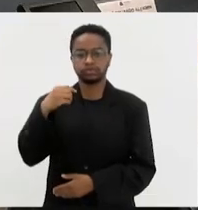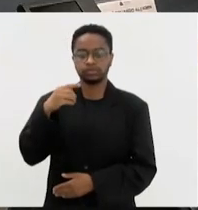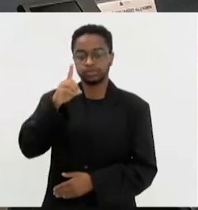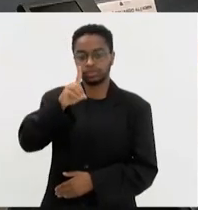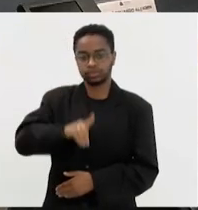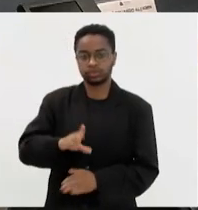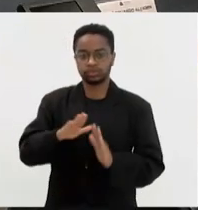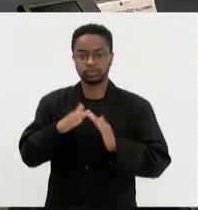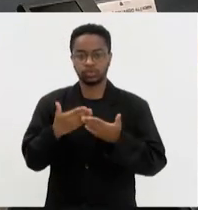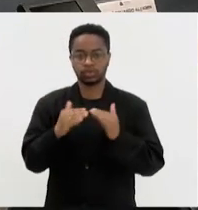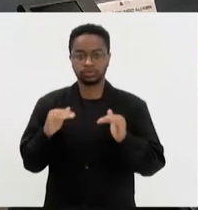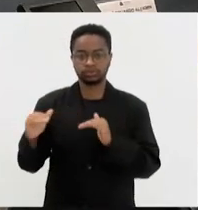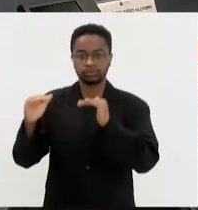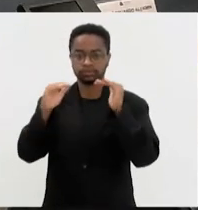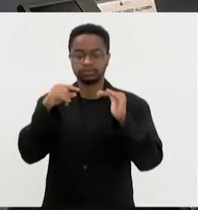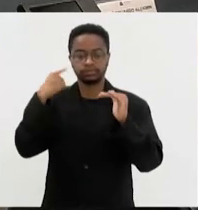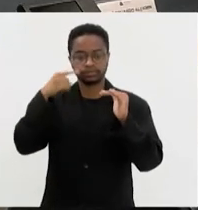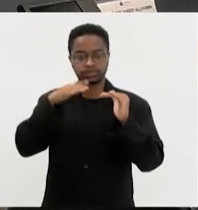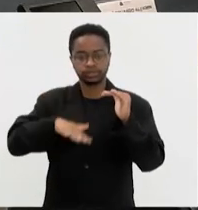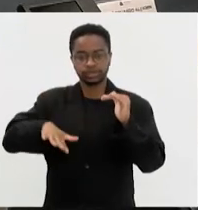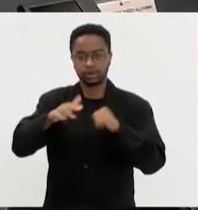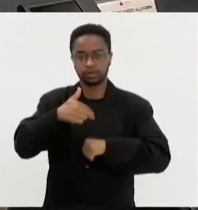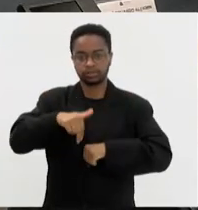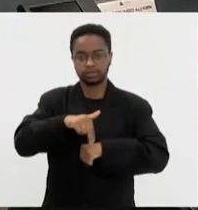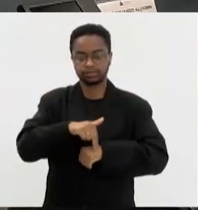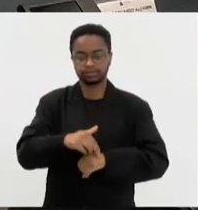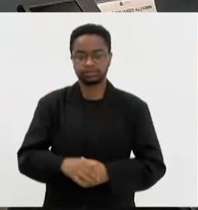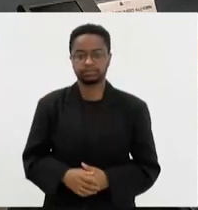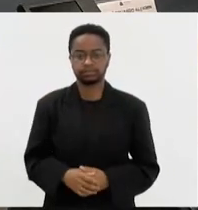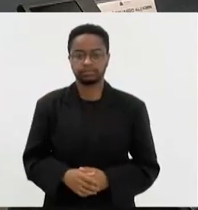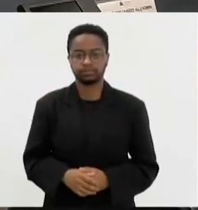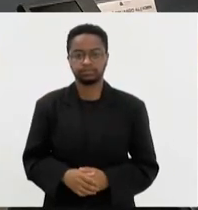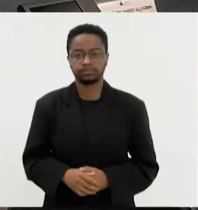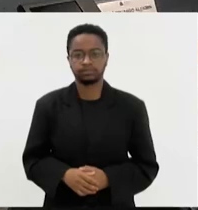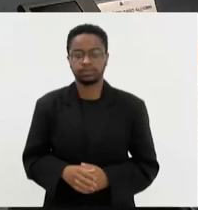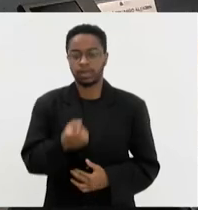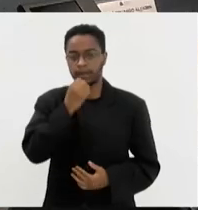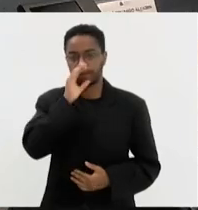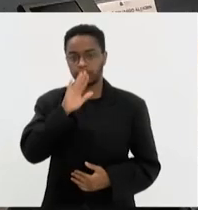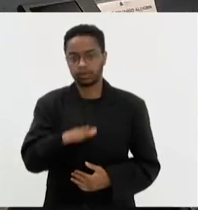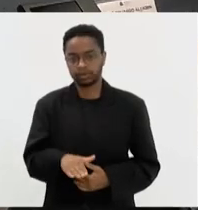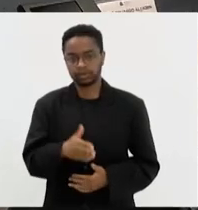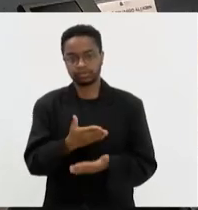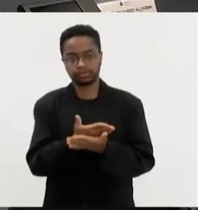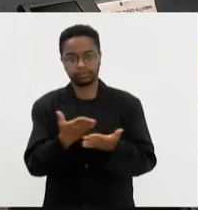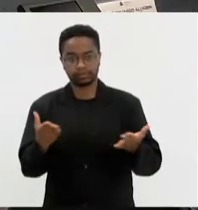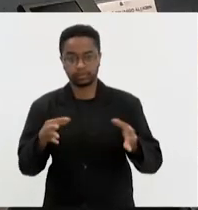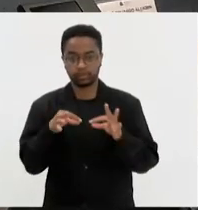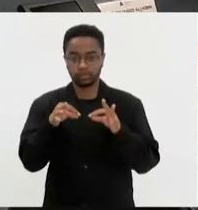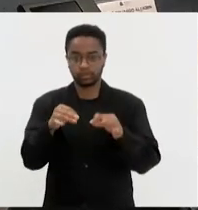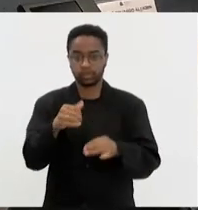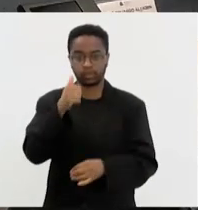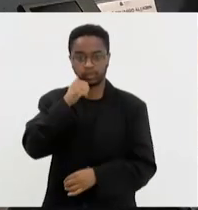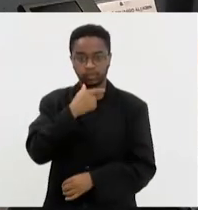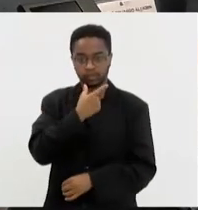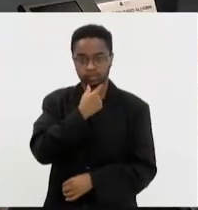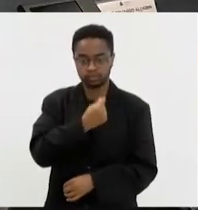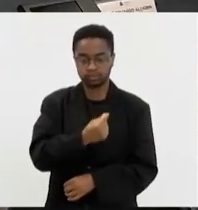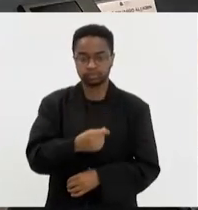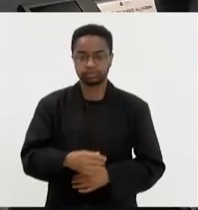da Advocacia Geral da União Boa tarde a todas e todos